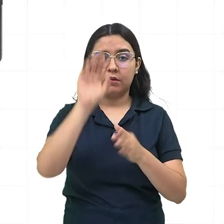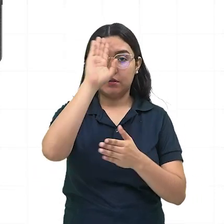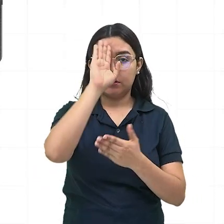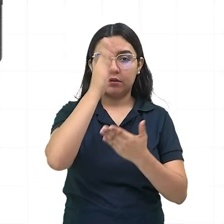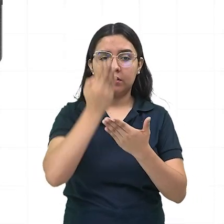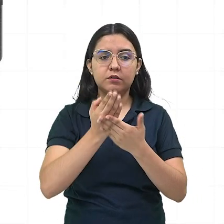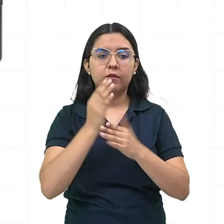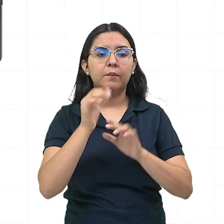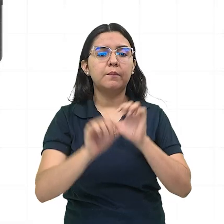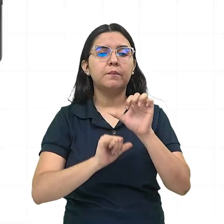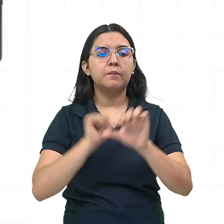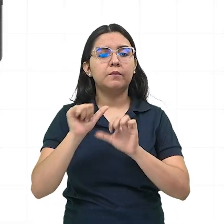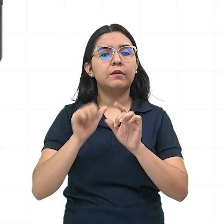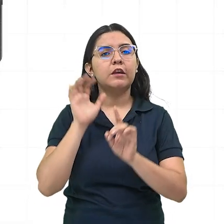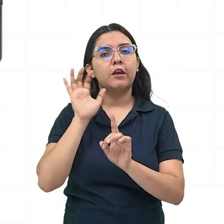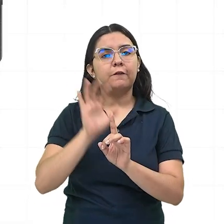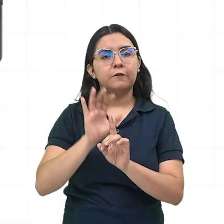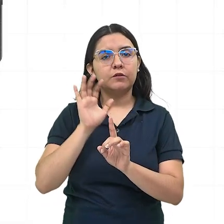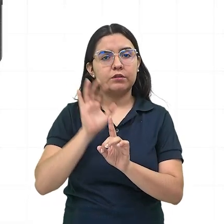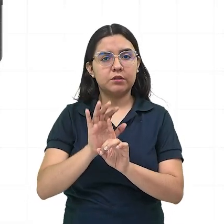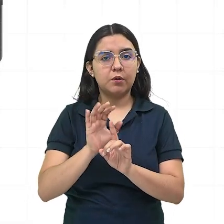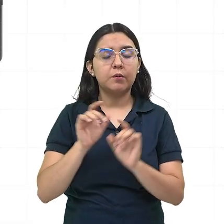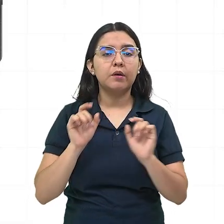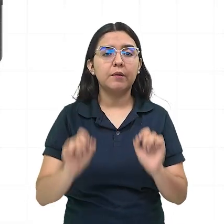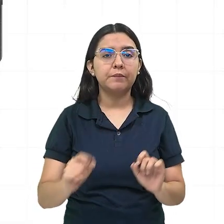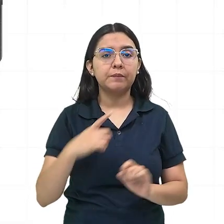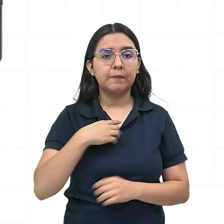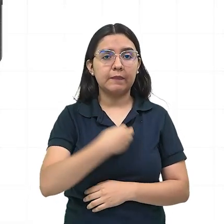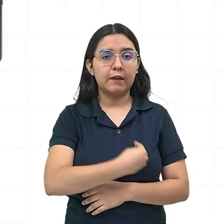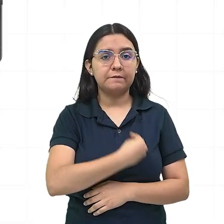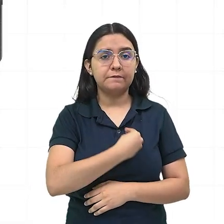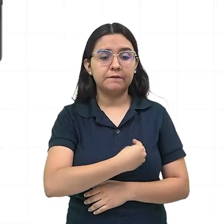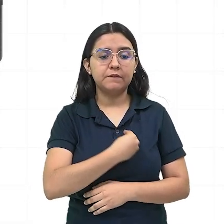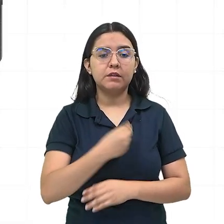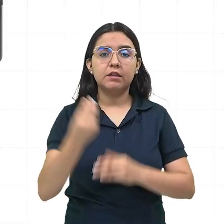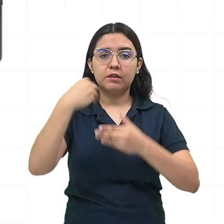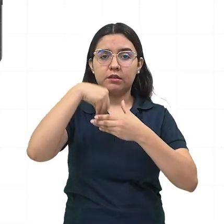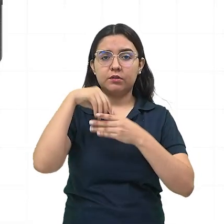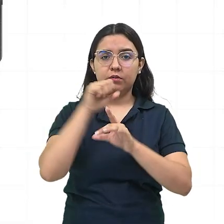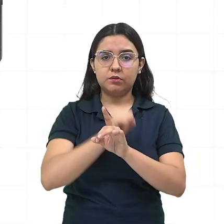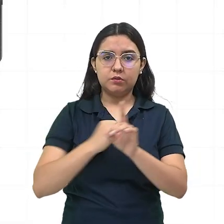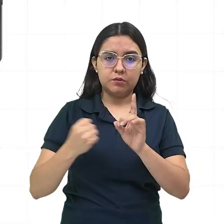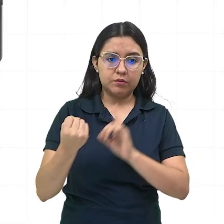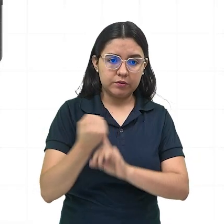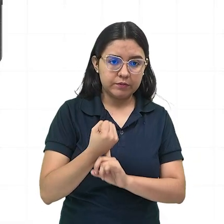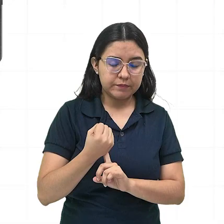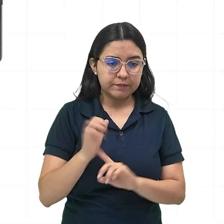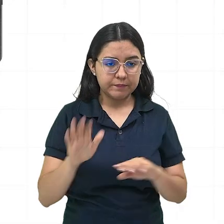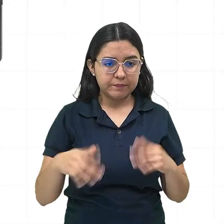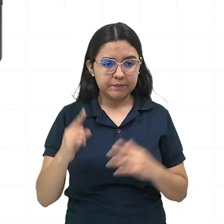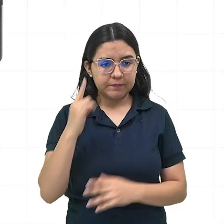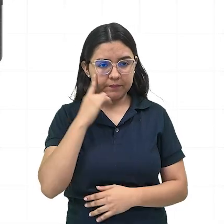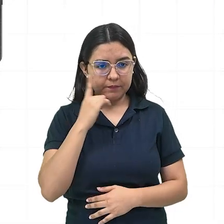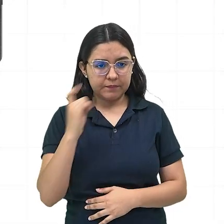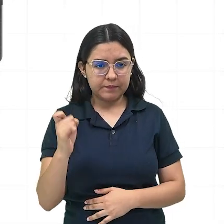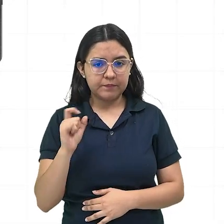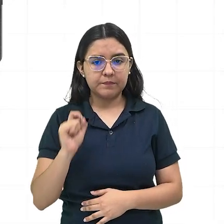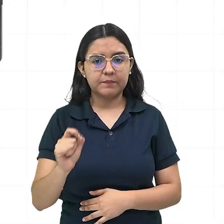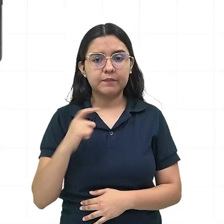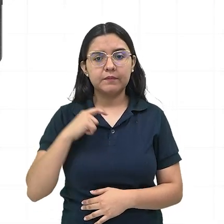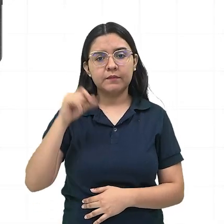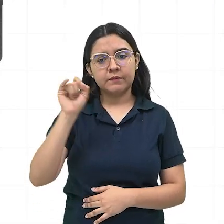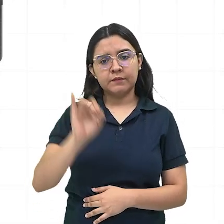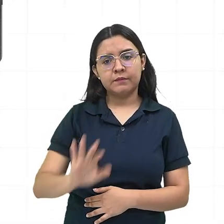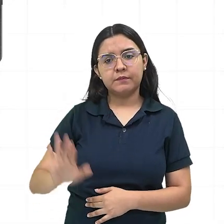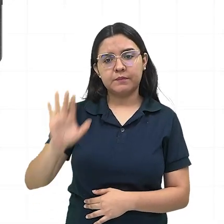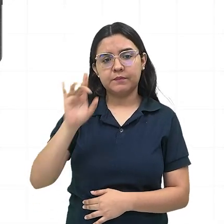vão moldar, que vão influenciar a vida e sociedade. E aqui é interessante que nessa